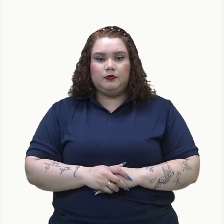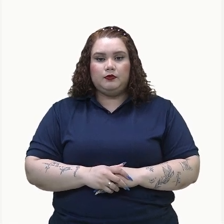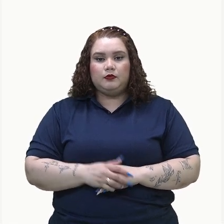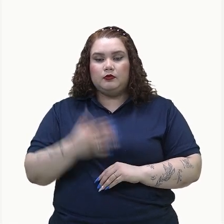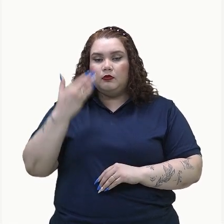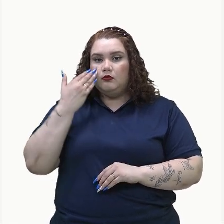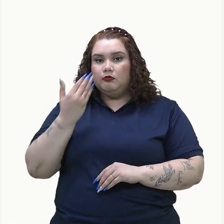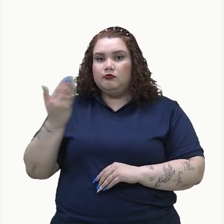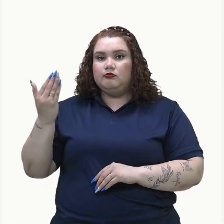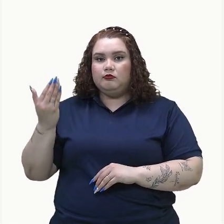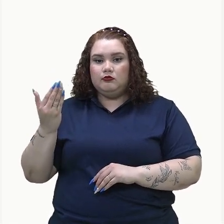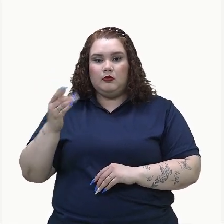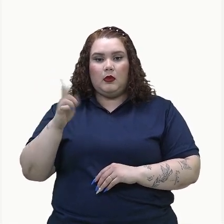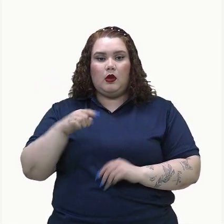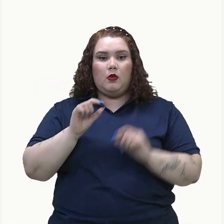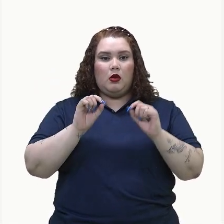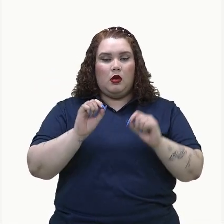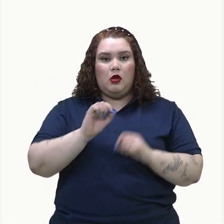ela é o I1